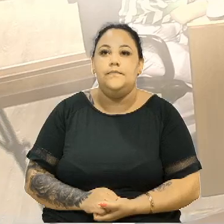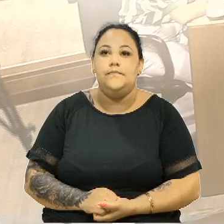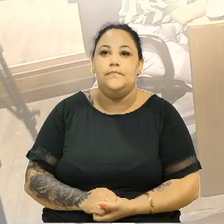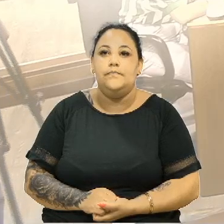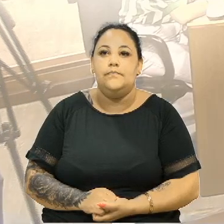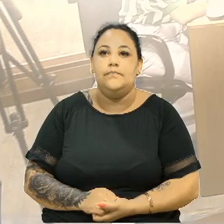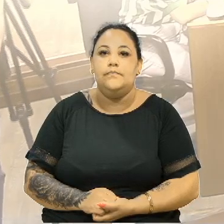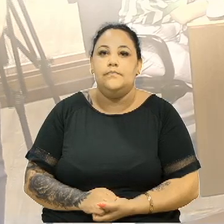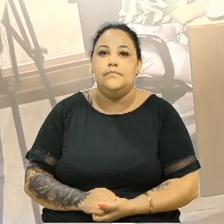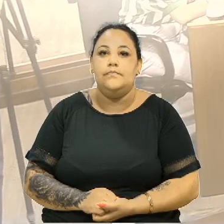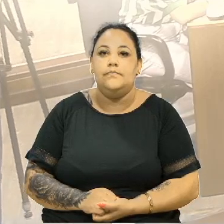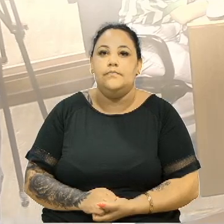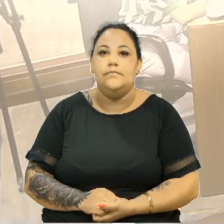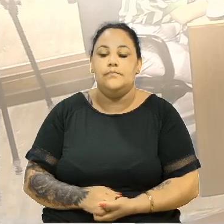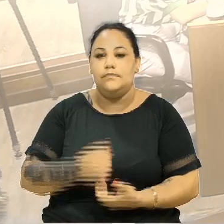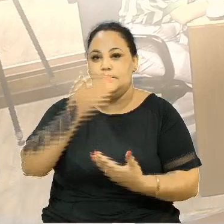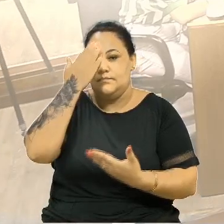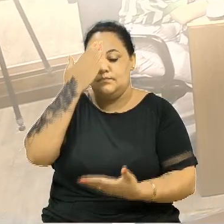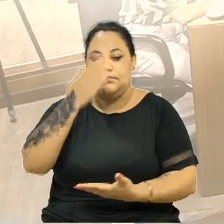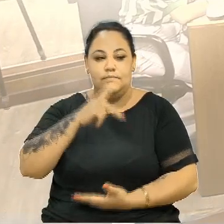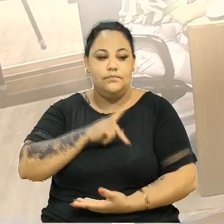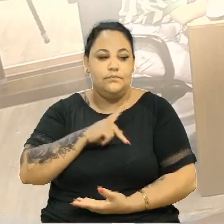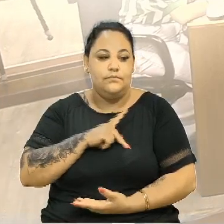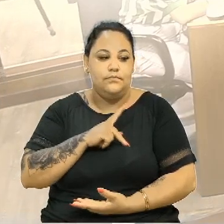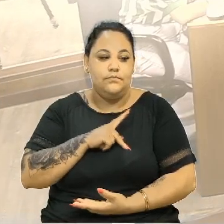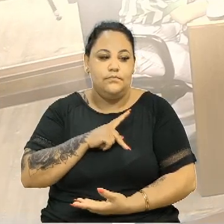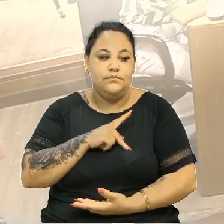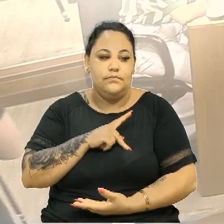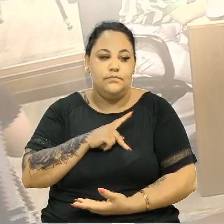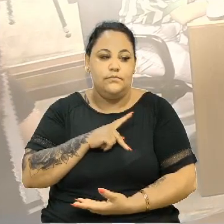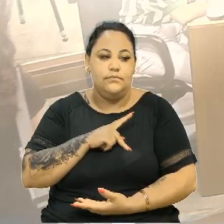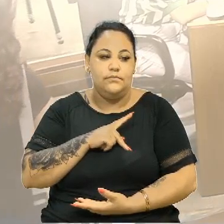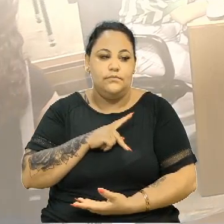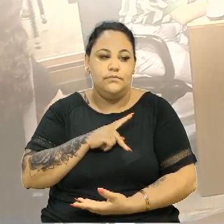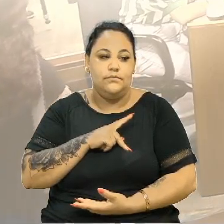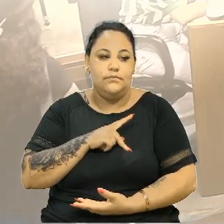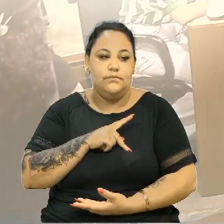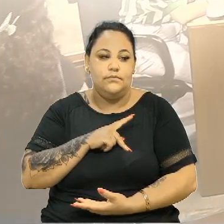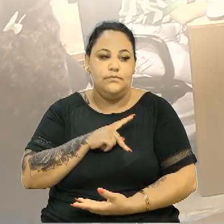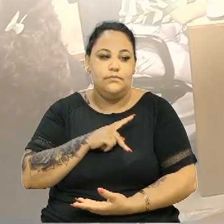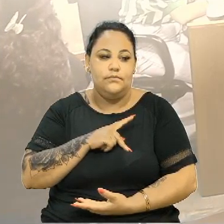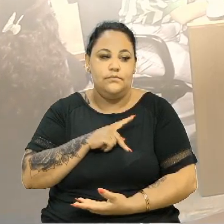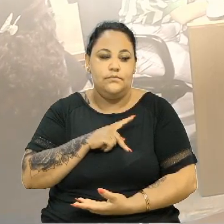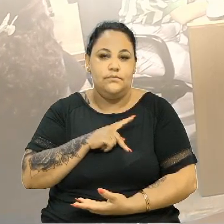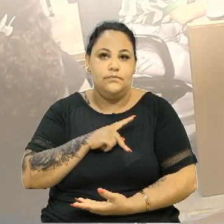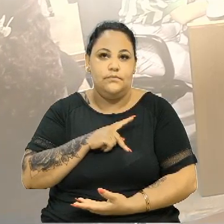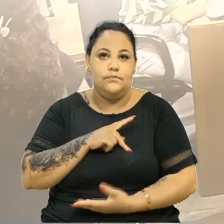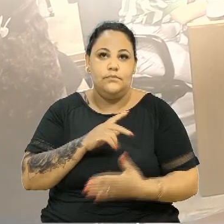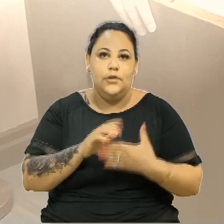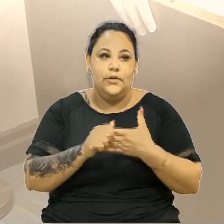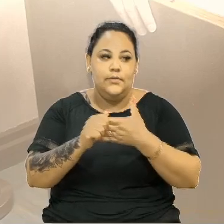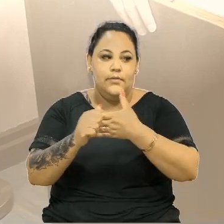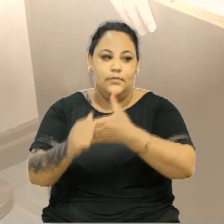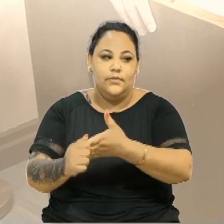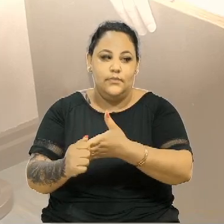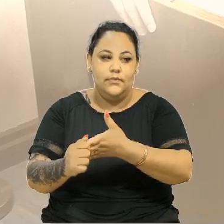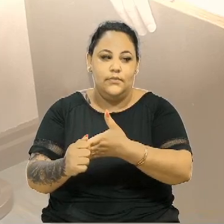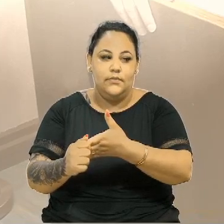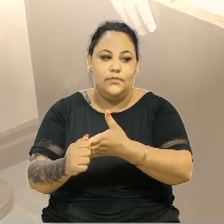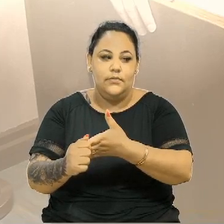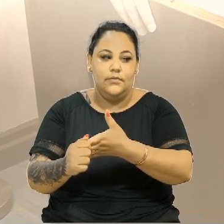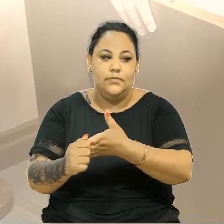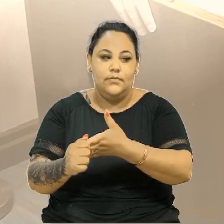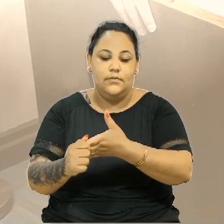Obrigado, senhor presidente. Senhoras e senhores vereadores, a todos que nos acompanham pela TV Câmara e também pelas nossas redes